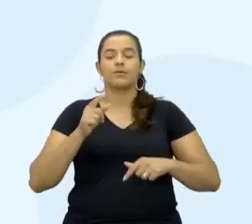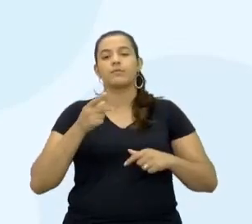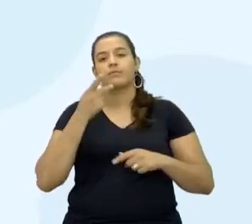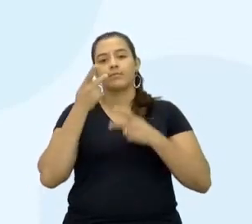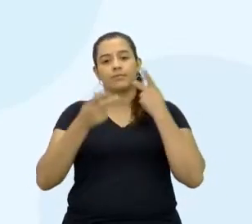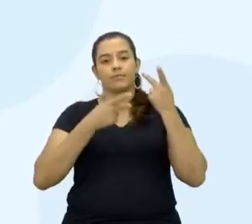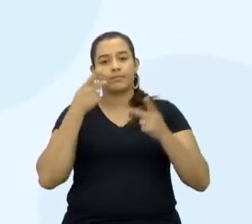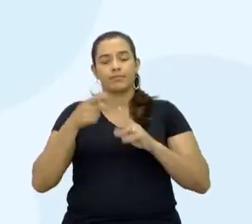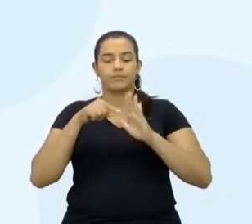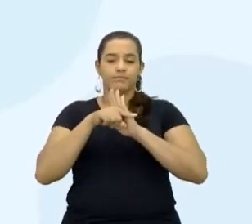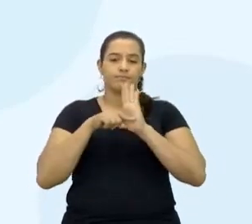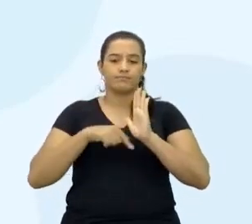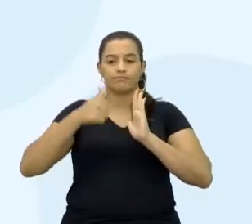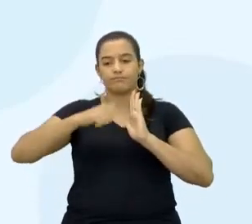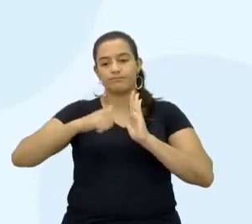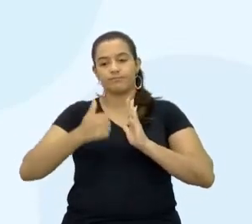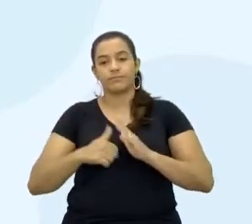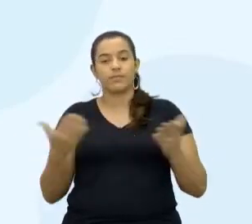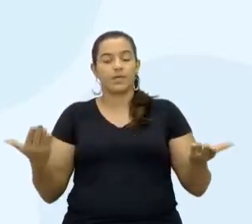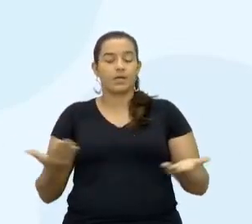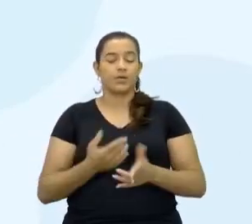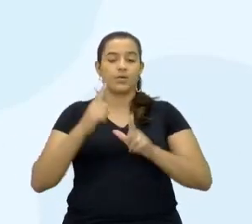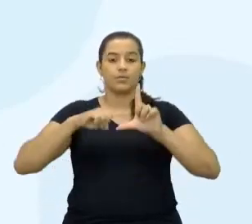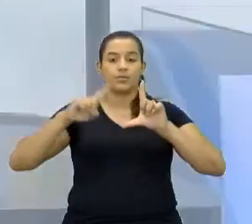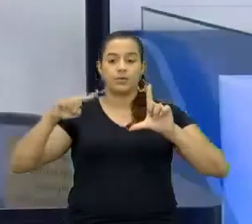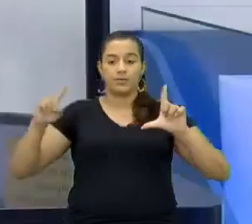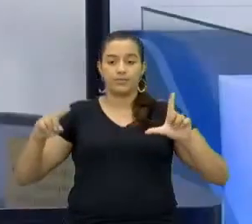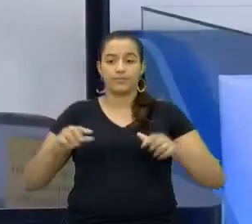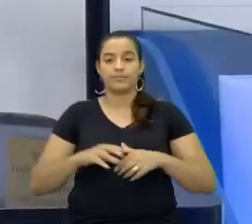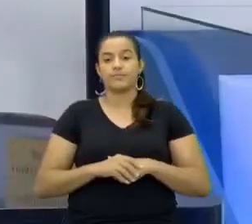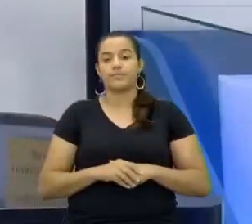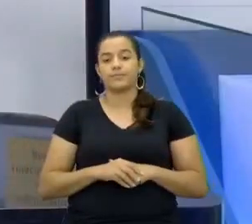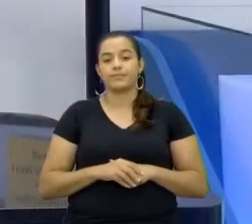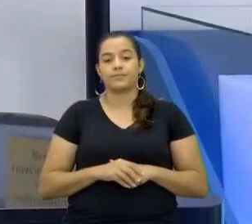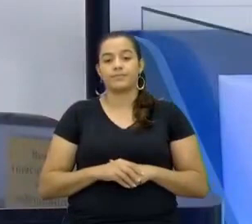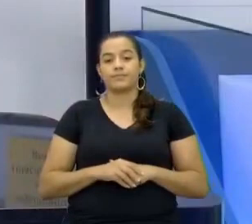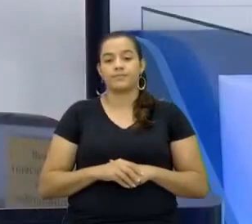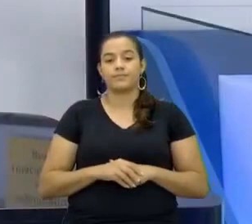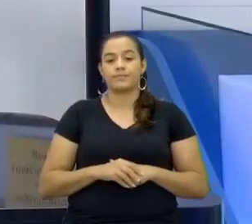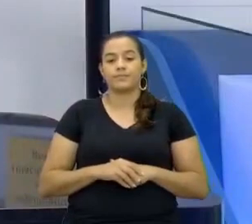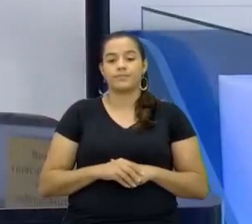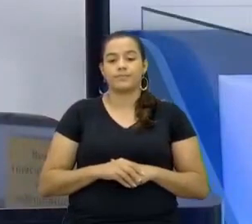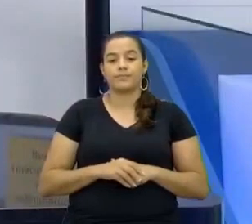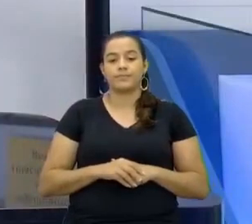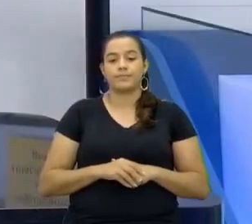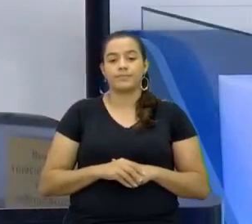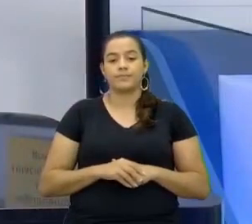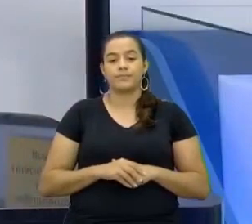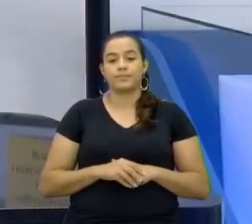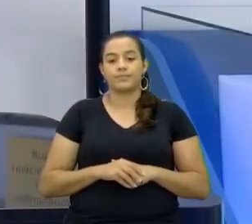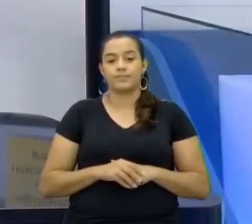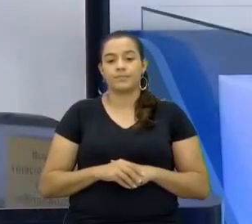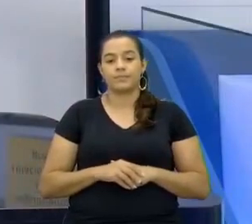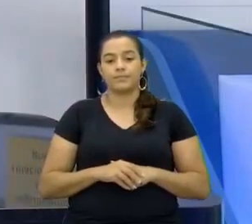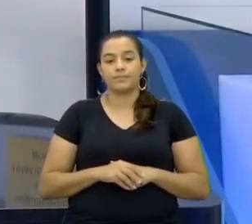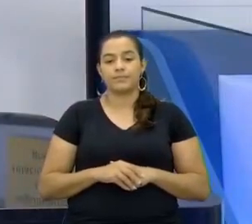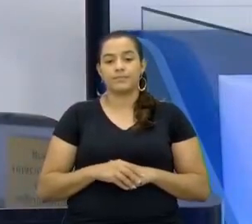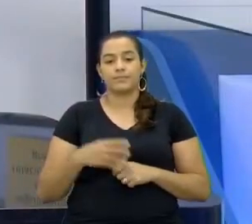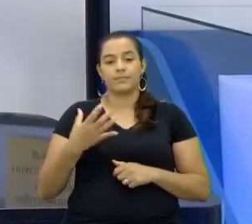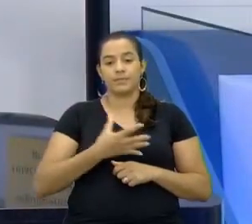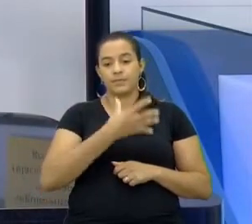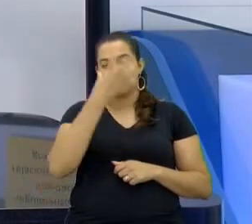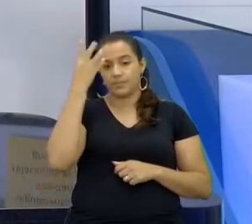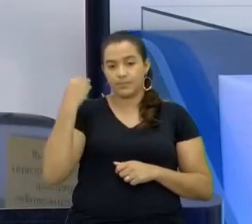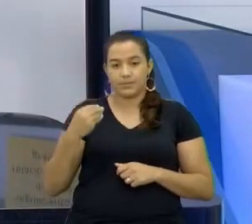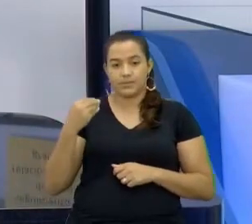essa análise, só que agora do ponto de vista gráfico, tá bom? Olha aqui pra mim, ó. É sempre assim, não perca o